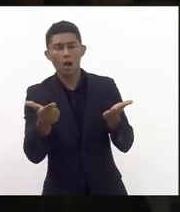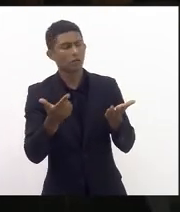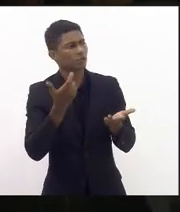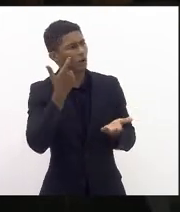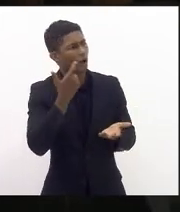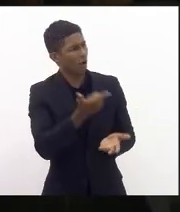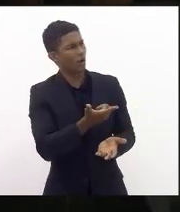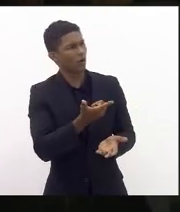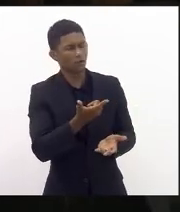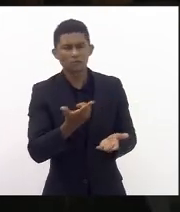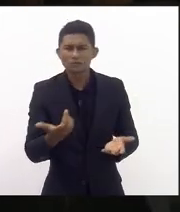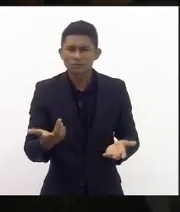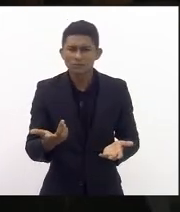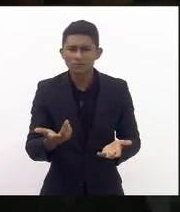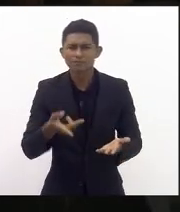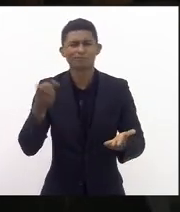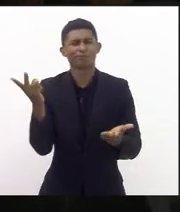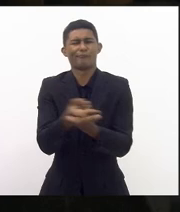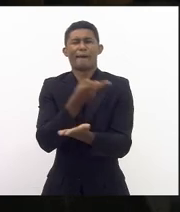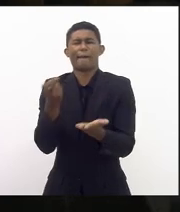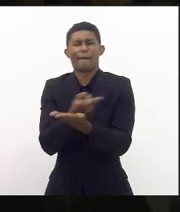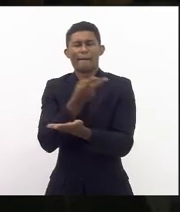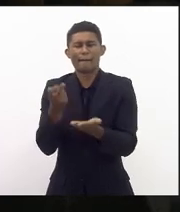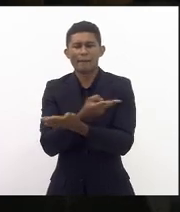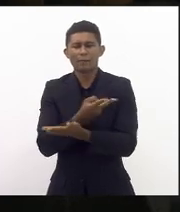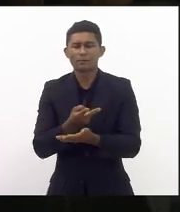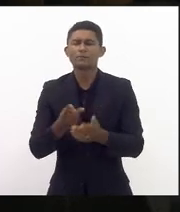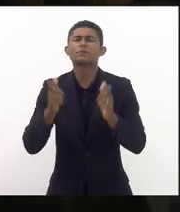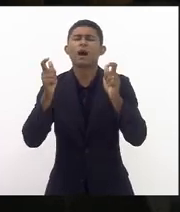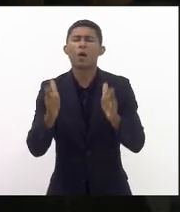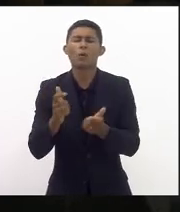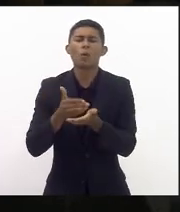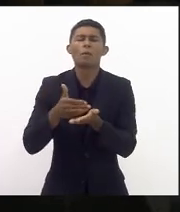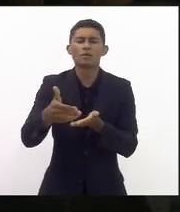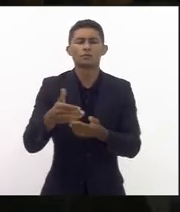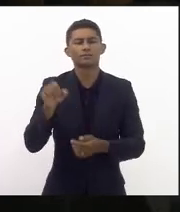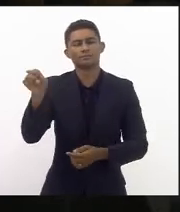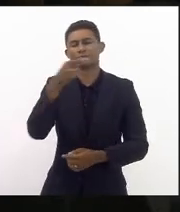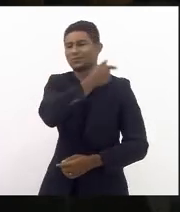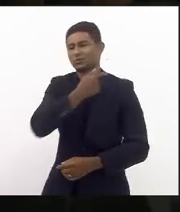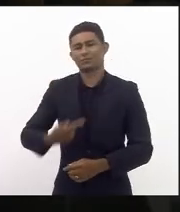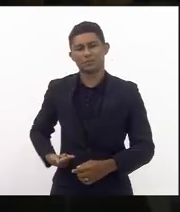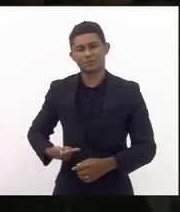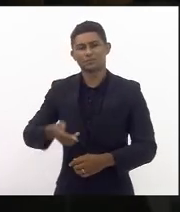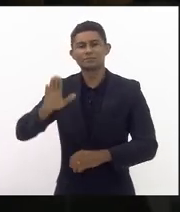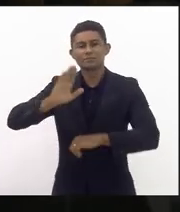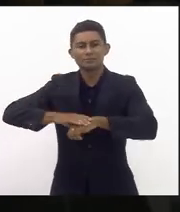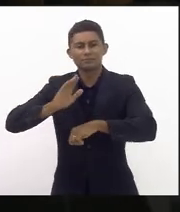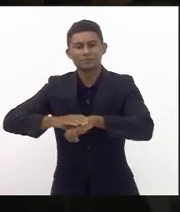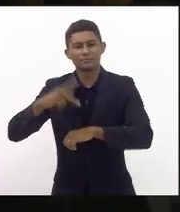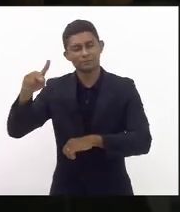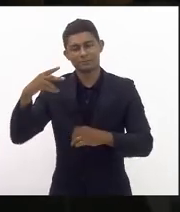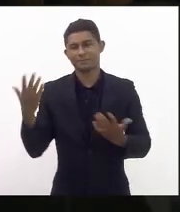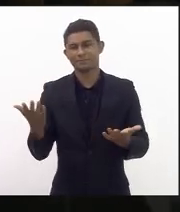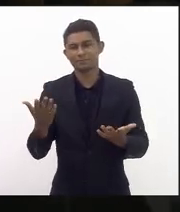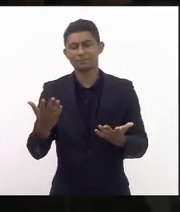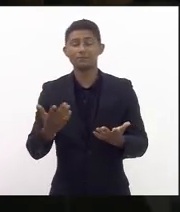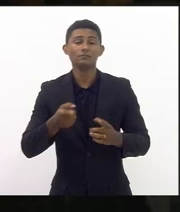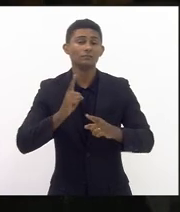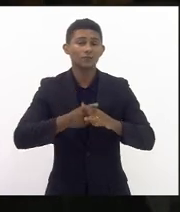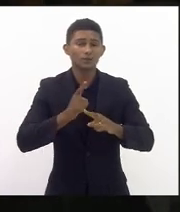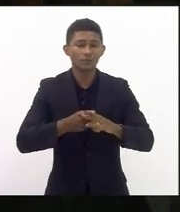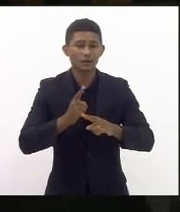E de onde vem esse erro fundamental? Vem do próprio governador. Porque depois é muito